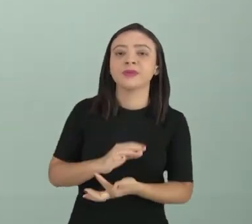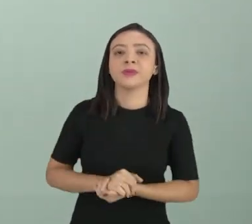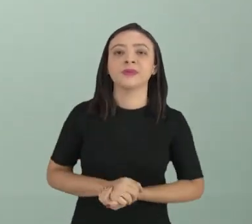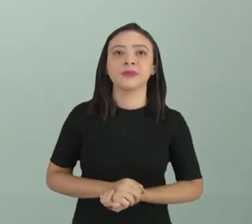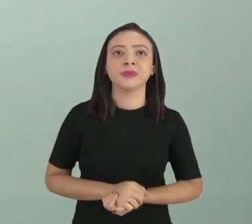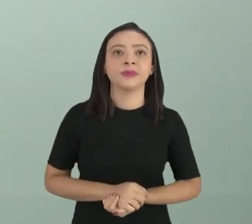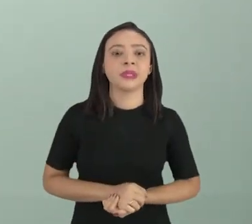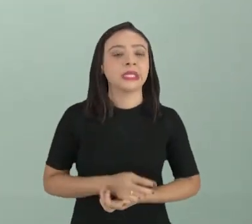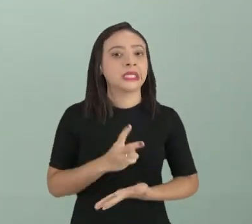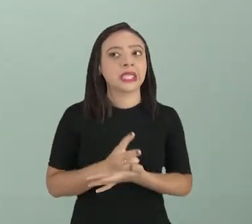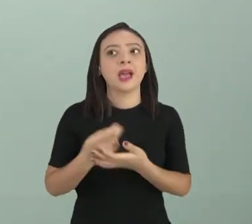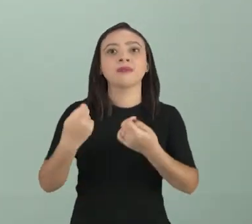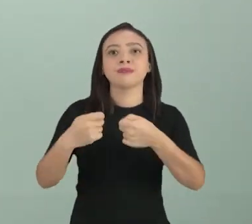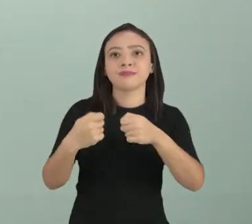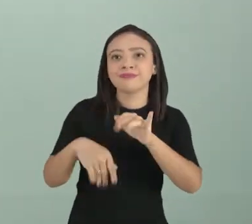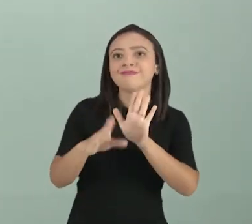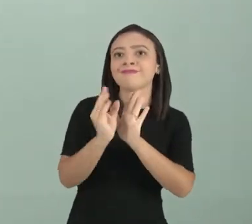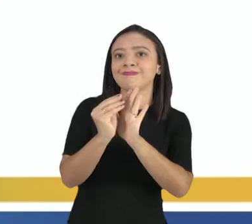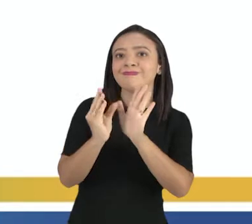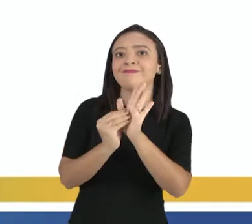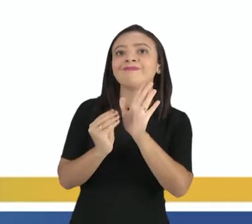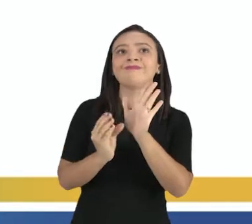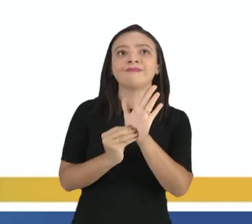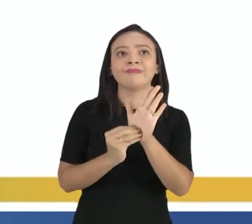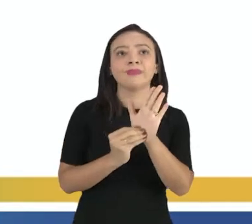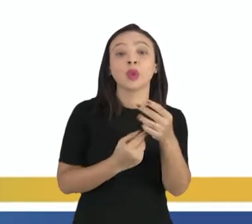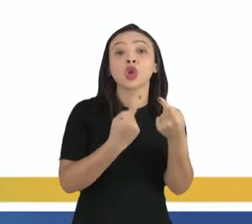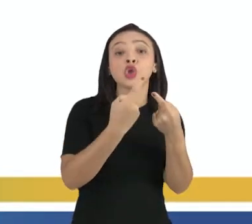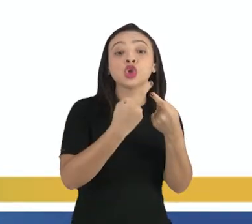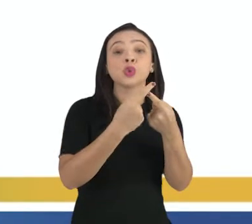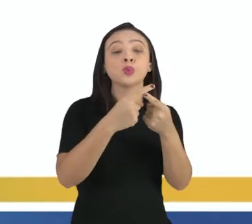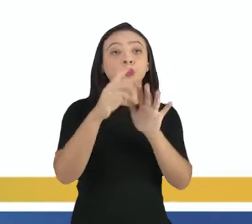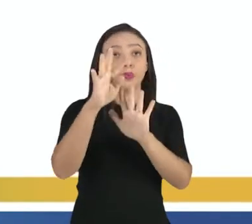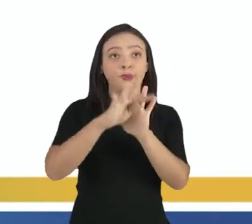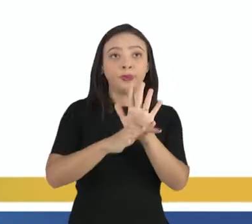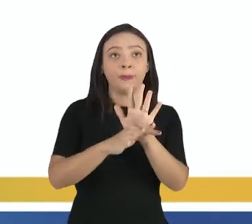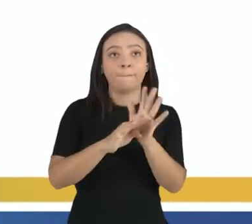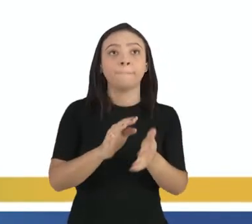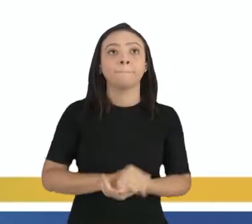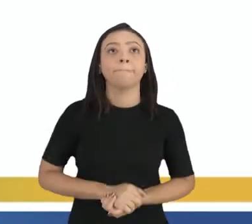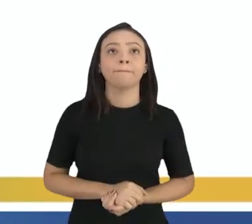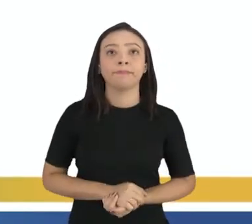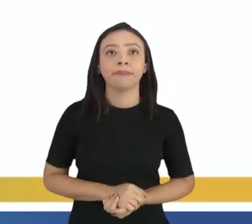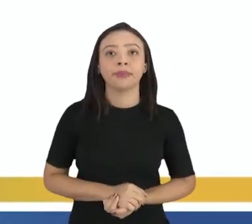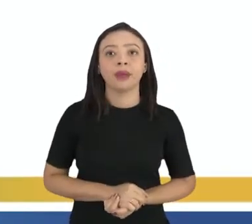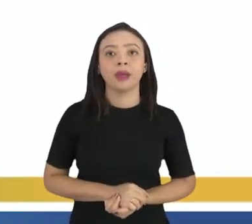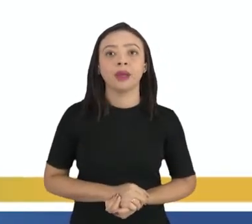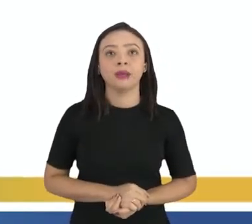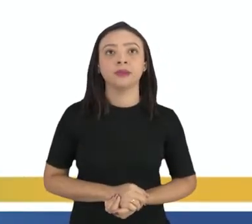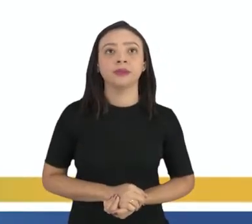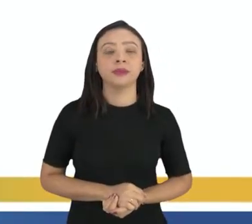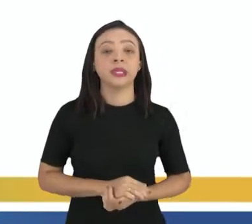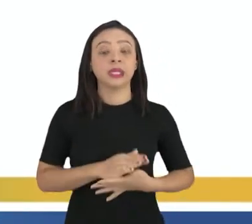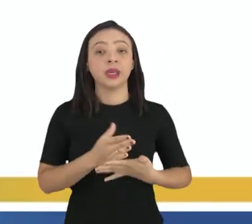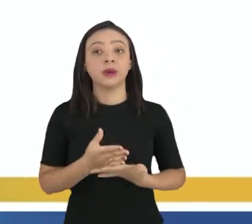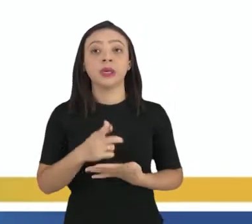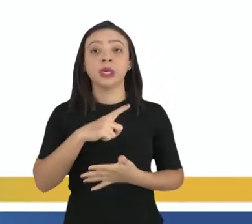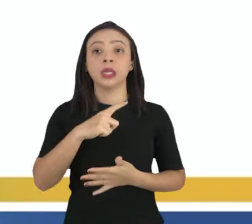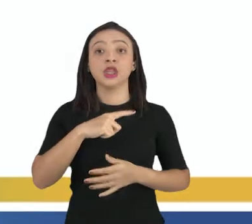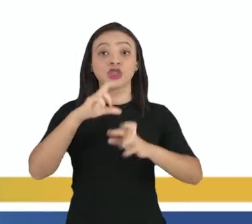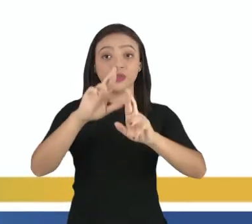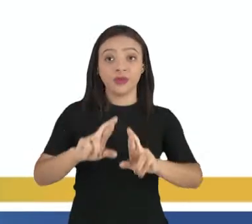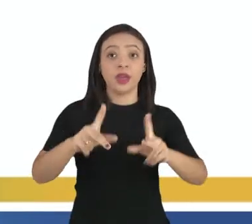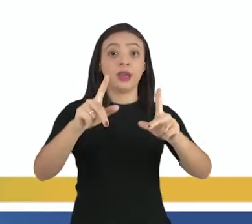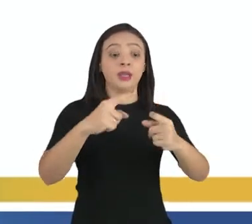usar hoje e sempre vão usar tipos de texto com nós vamos falar de tipologia e gênero textual tem